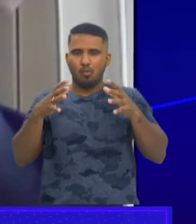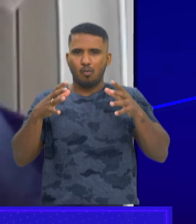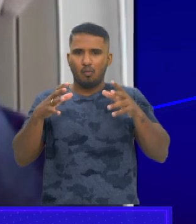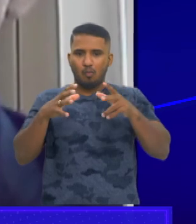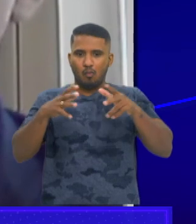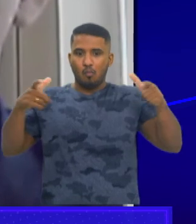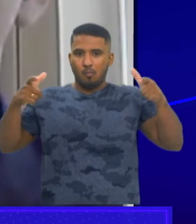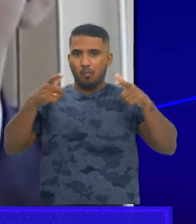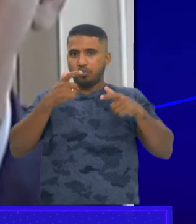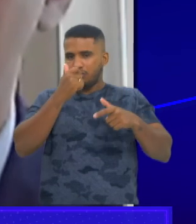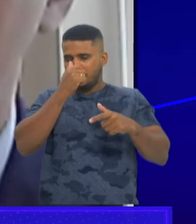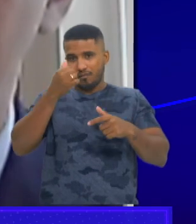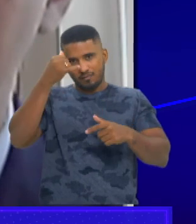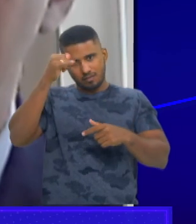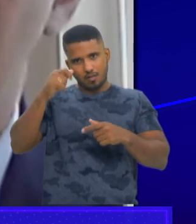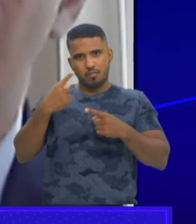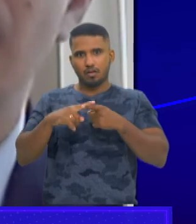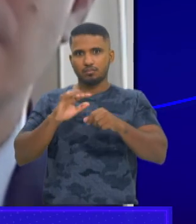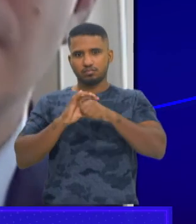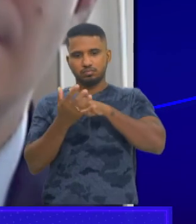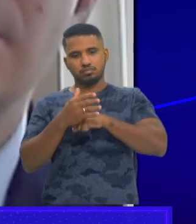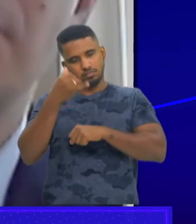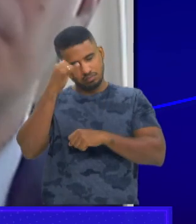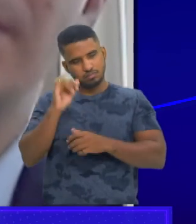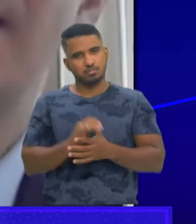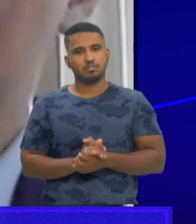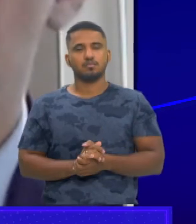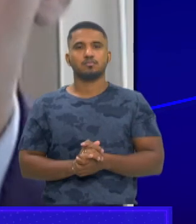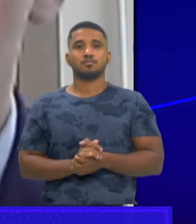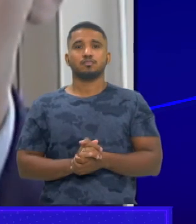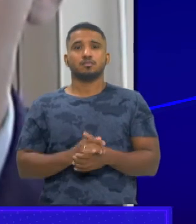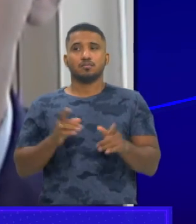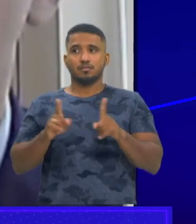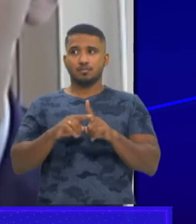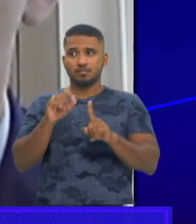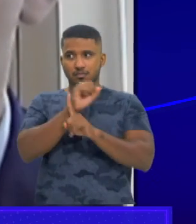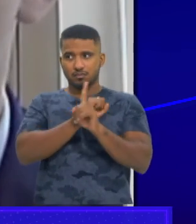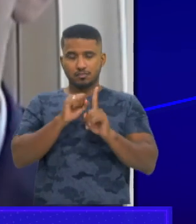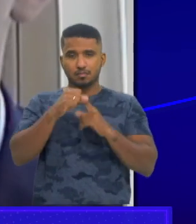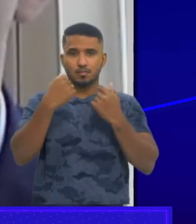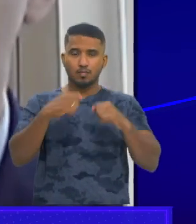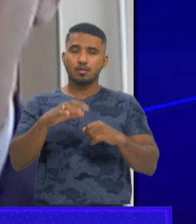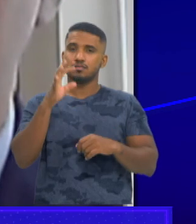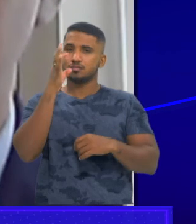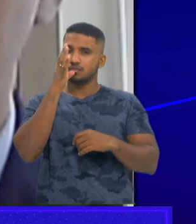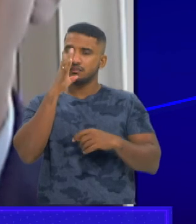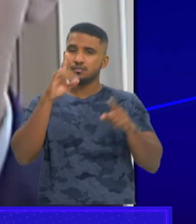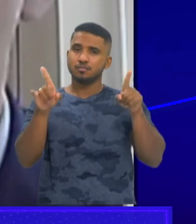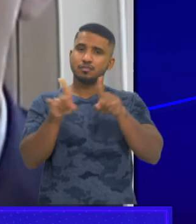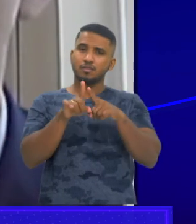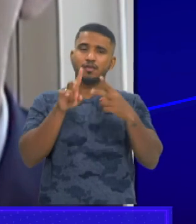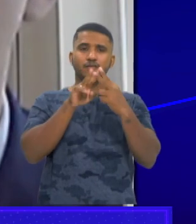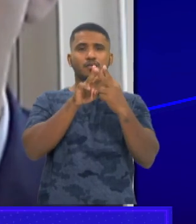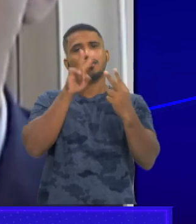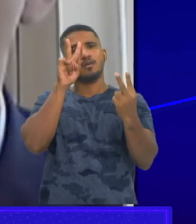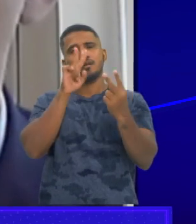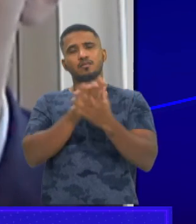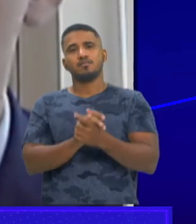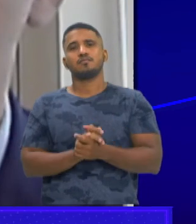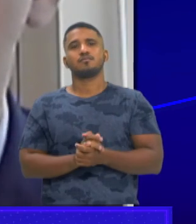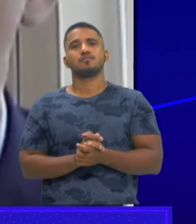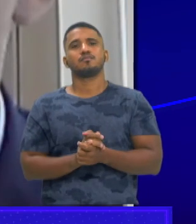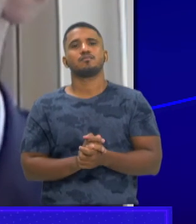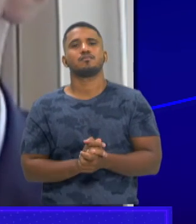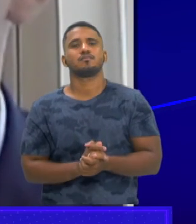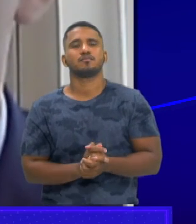momento que nós estamos passando, e também a sociedade civil poderá acompanhar através dos canais das mídias